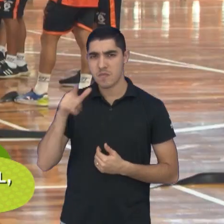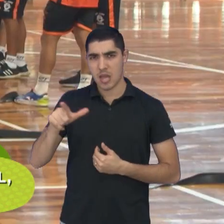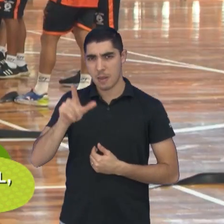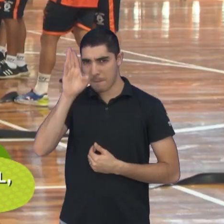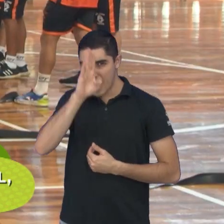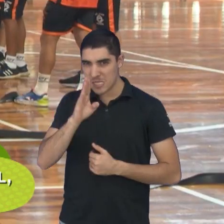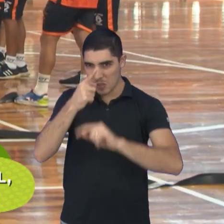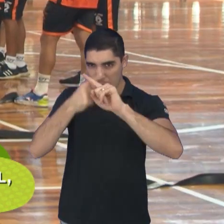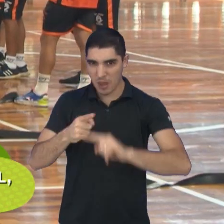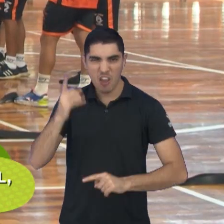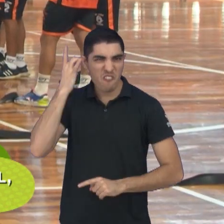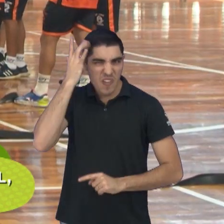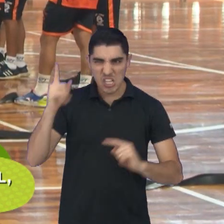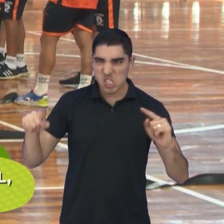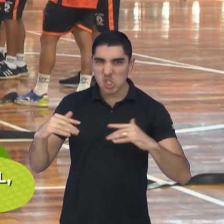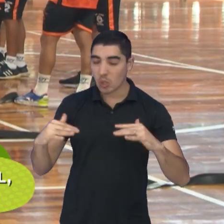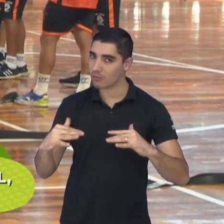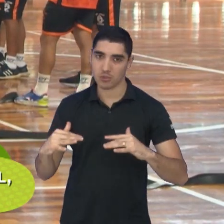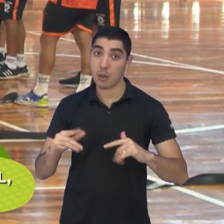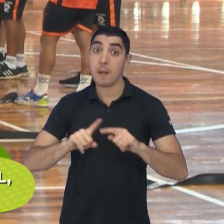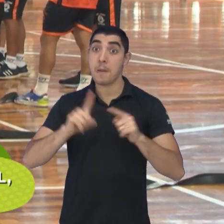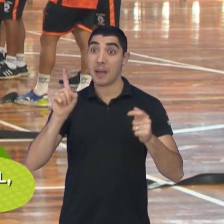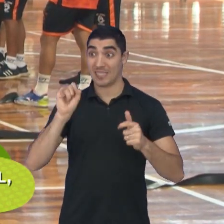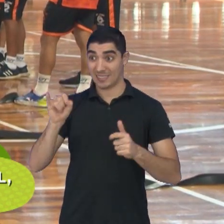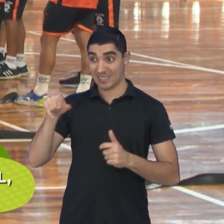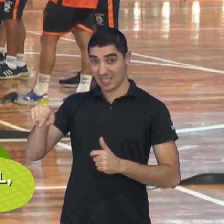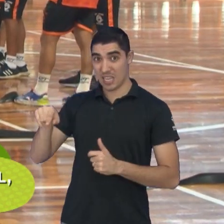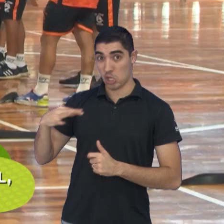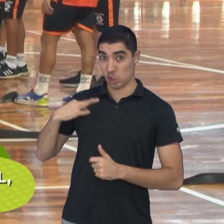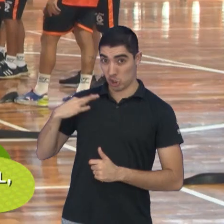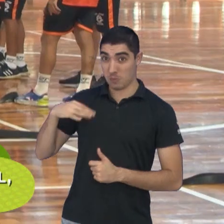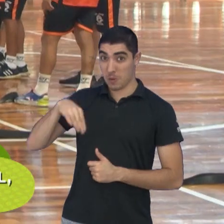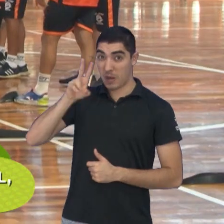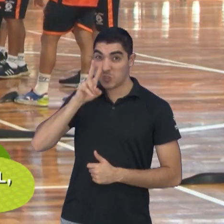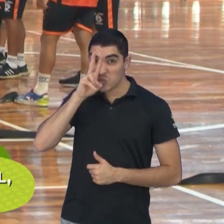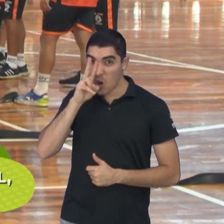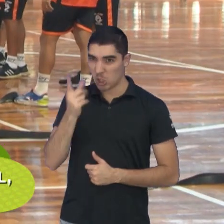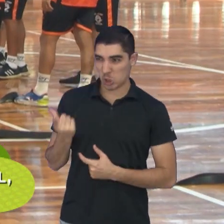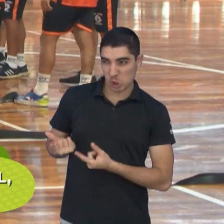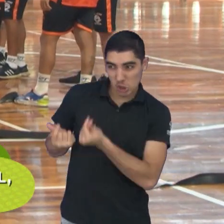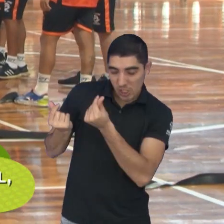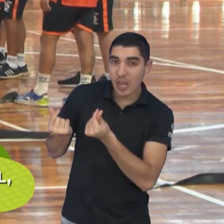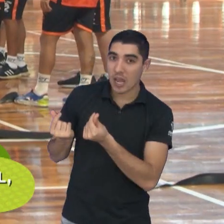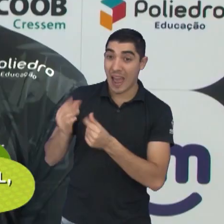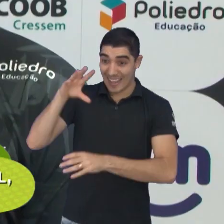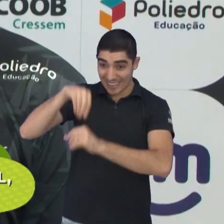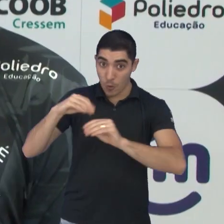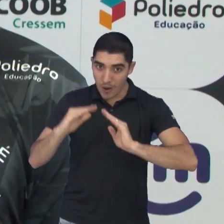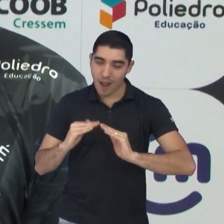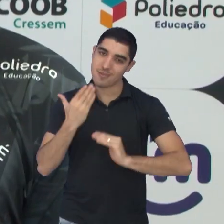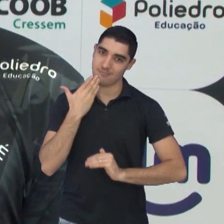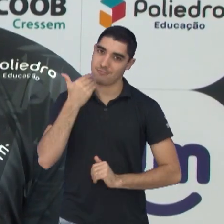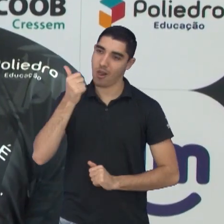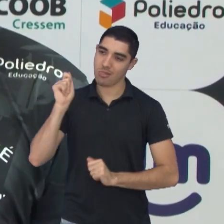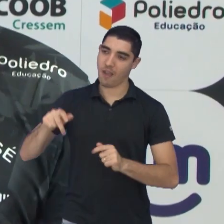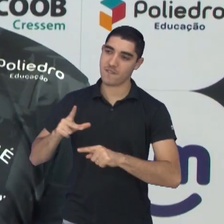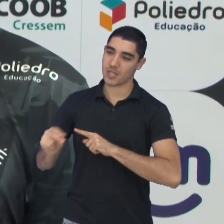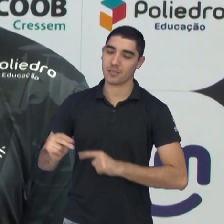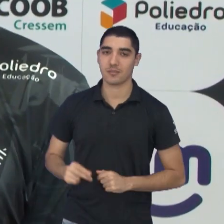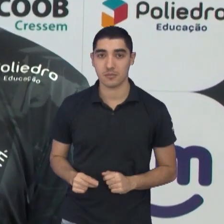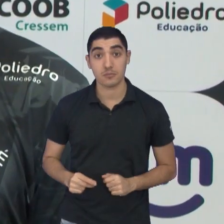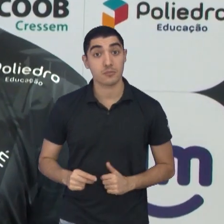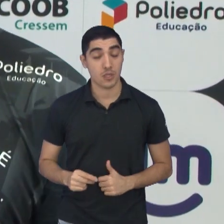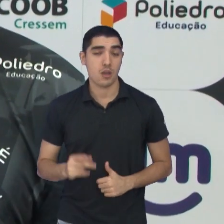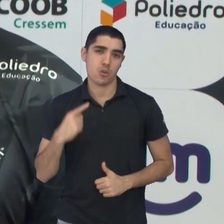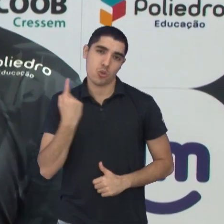fácil, mas é claro que enfrentar esses times com investimentos maiores em casa é sempre melhor. Independente do